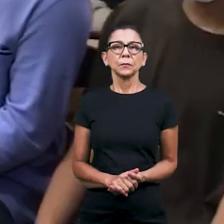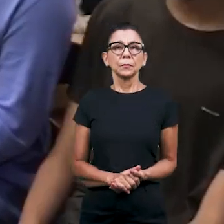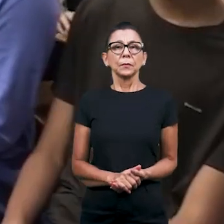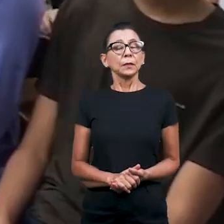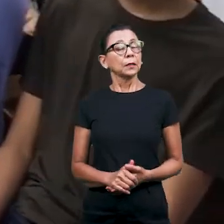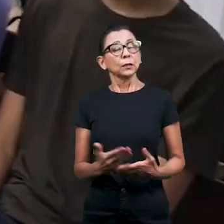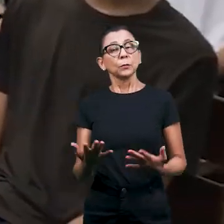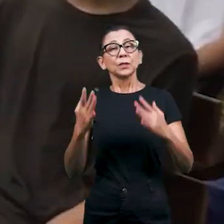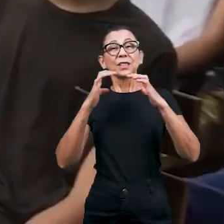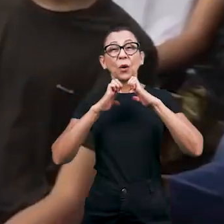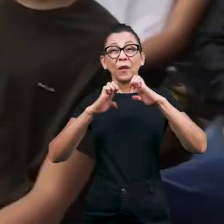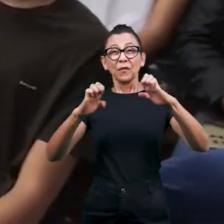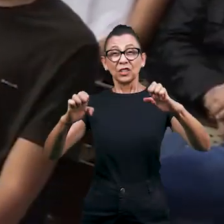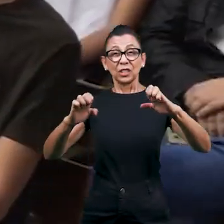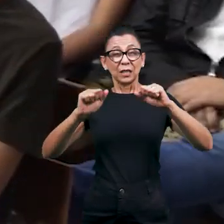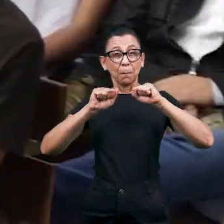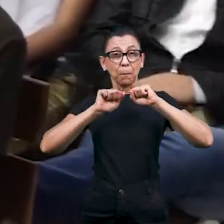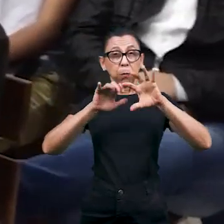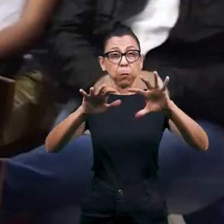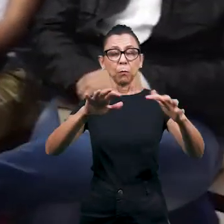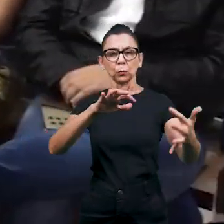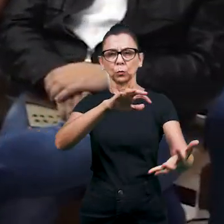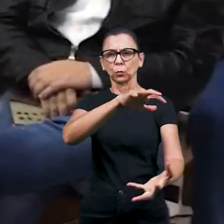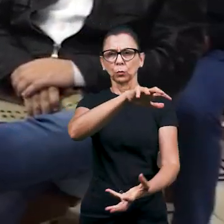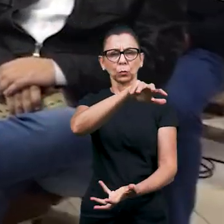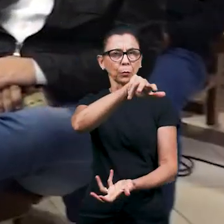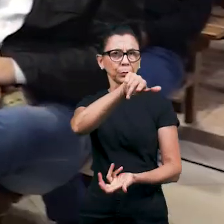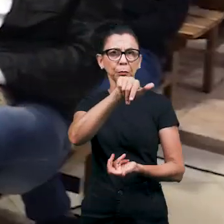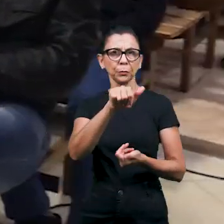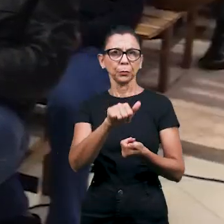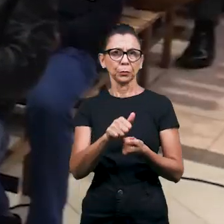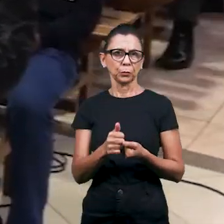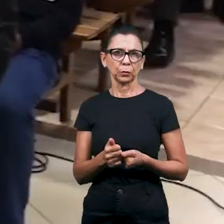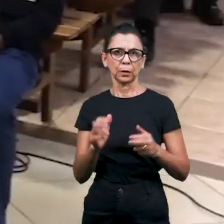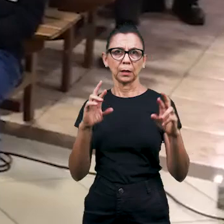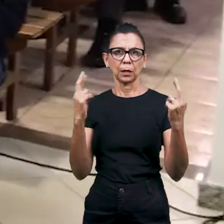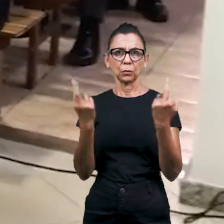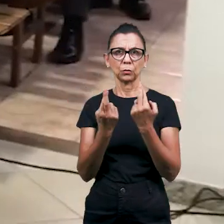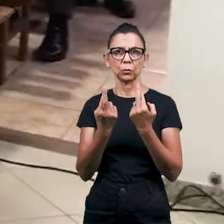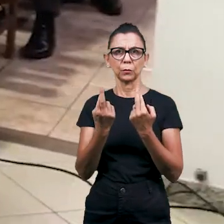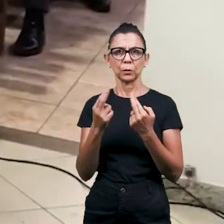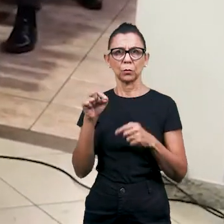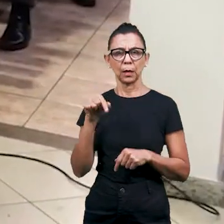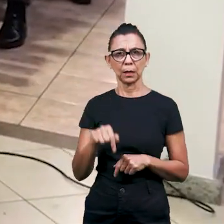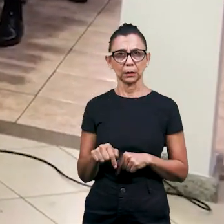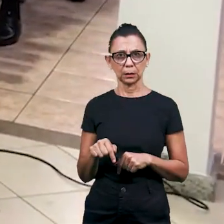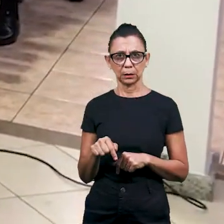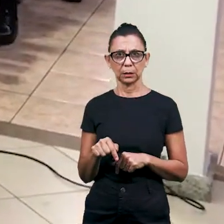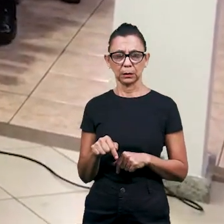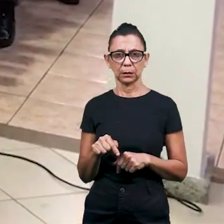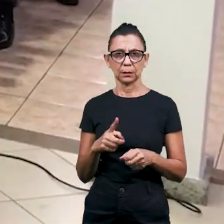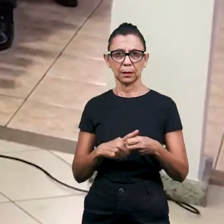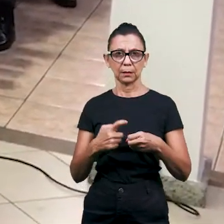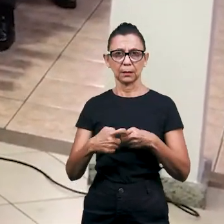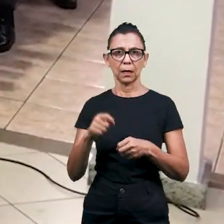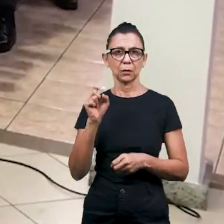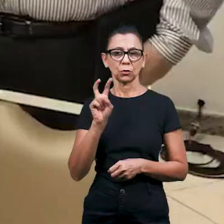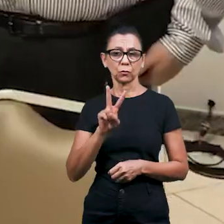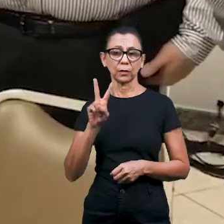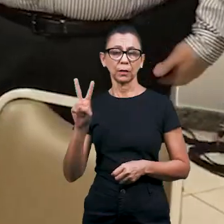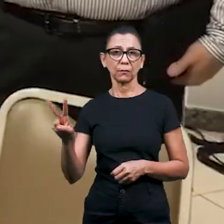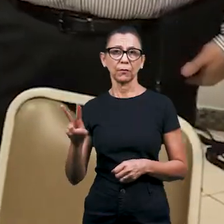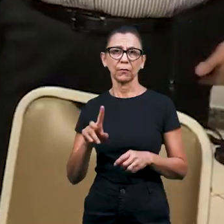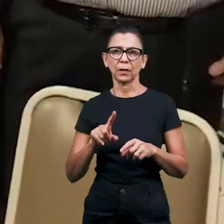natural, Evangelho Sem Fronteiras, porque a reunião começou, essa reunião nossa aqui em Vila Velha, mas nós tínhamos jovens do mundo inteiro